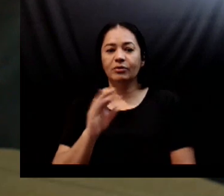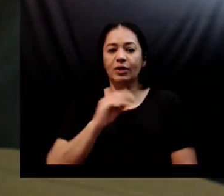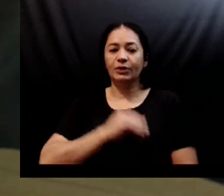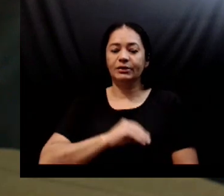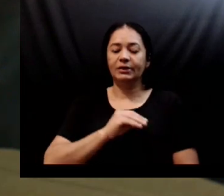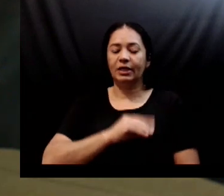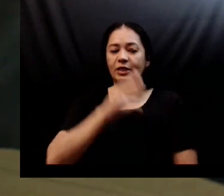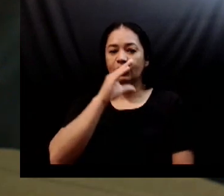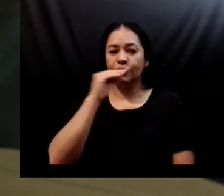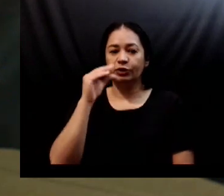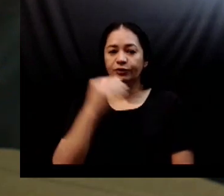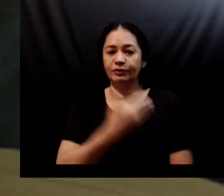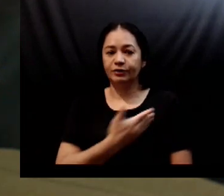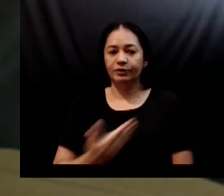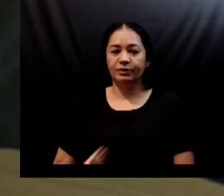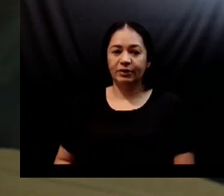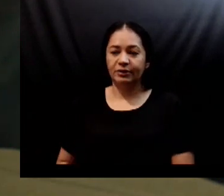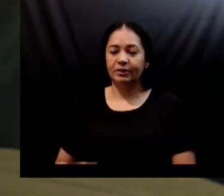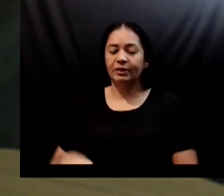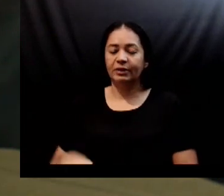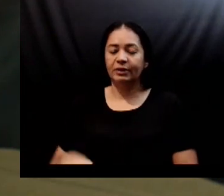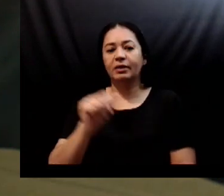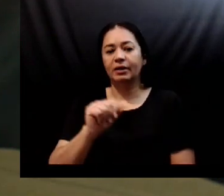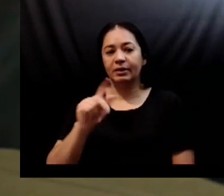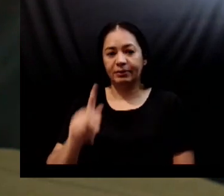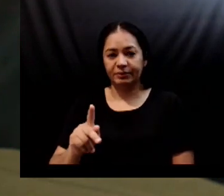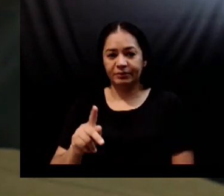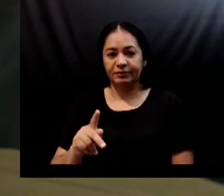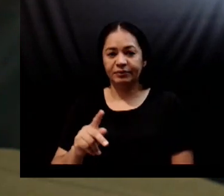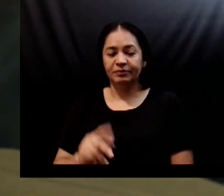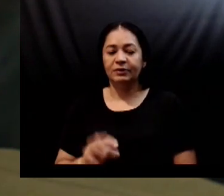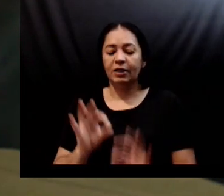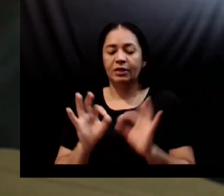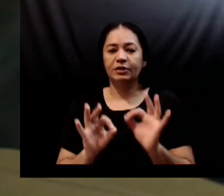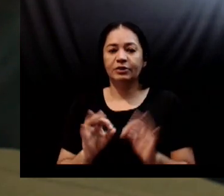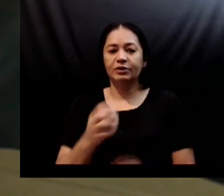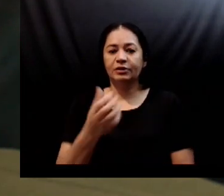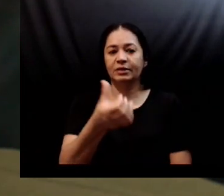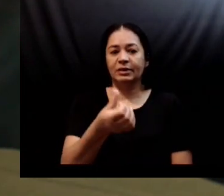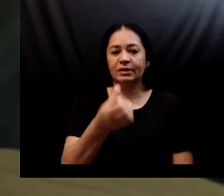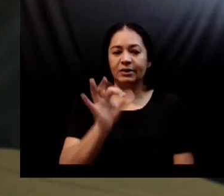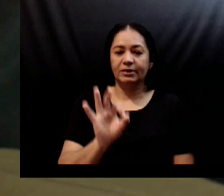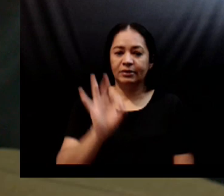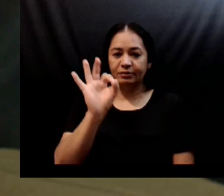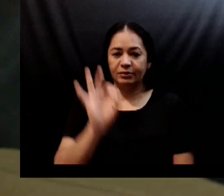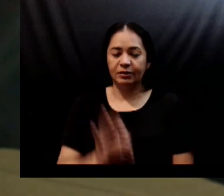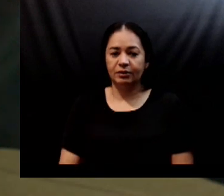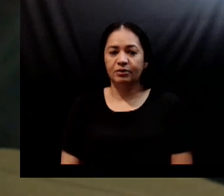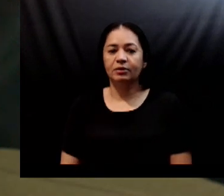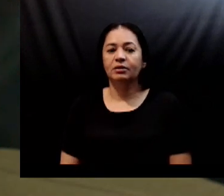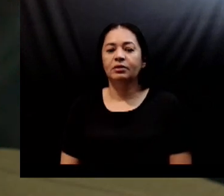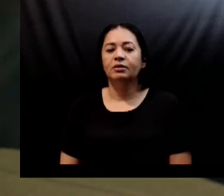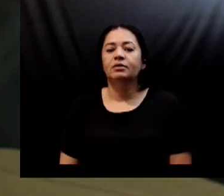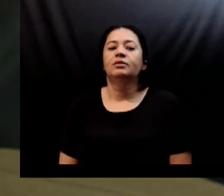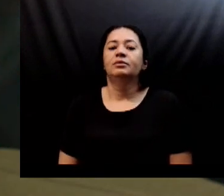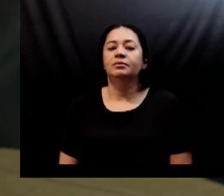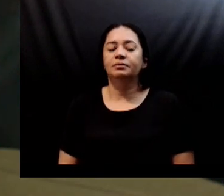dos ativos aposentados e pensionistas será reajustado em 6%. O projeto também determina o aumento